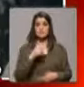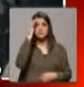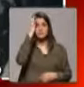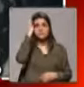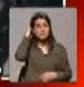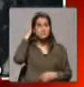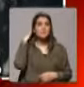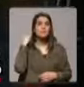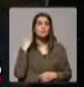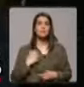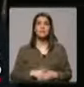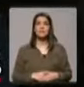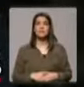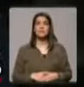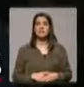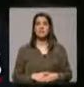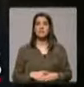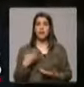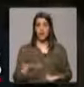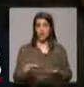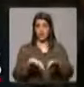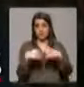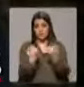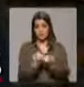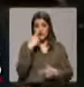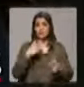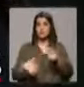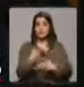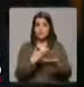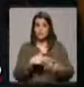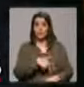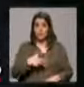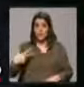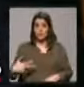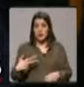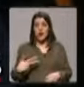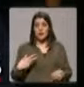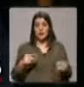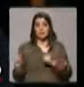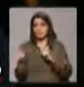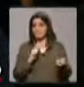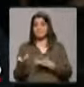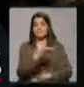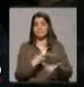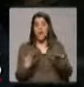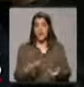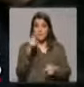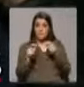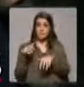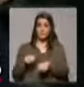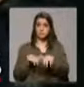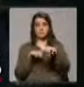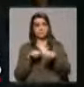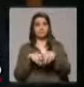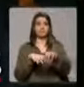Pelo menos a discussão está feita na sociedade, em Copenhaga e um pouco por toda a Dinamarca. Esta vigília, que agora caminha para a sinagoga,